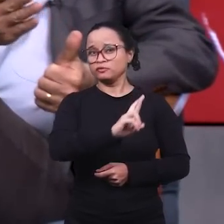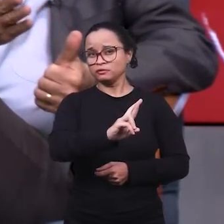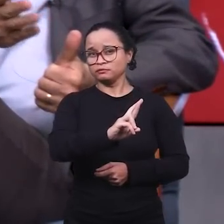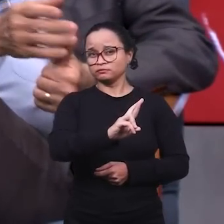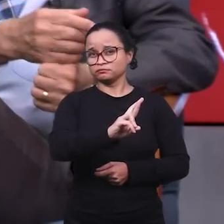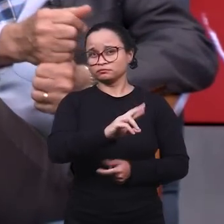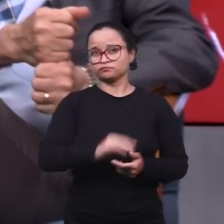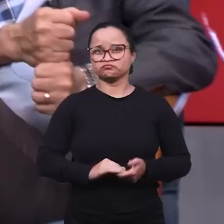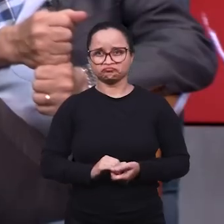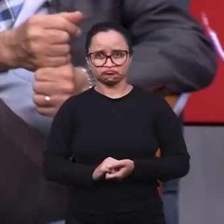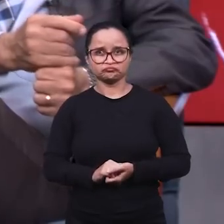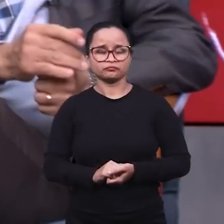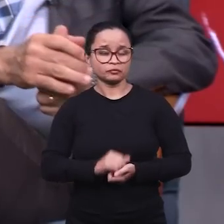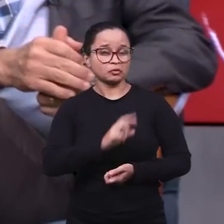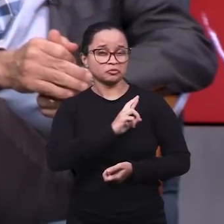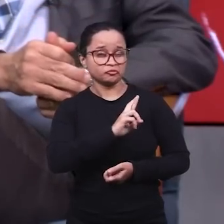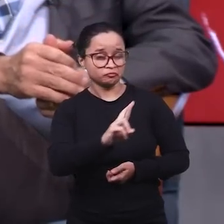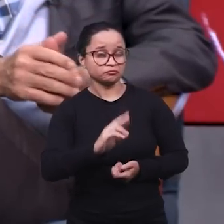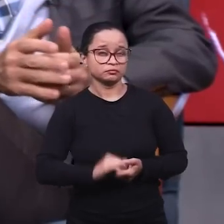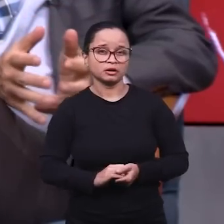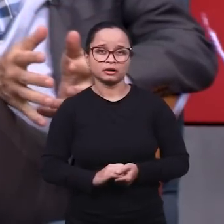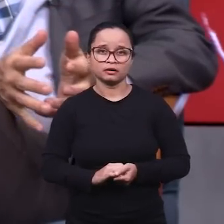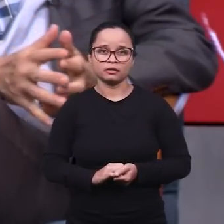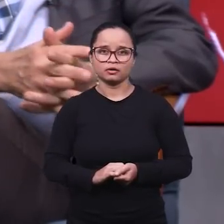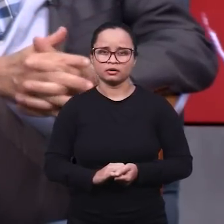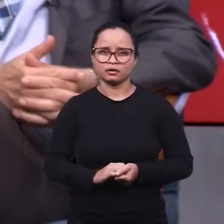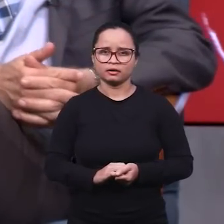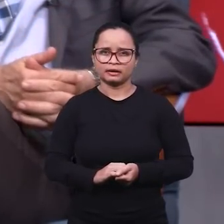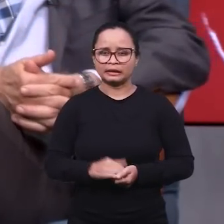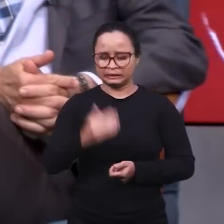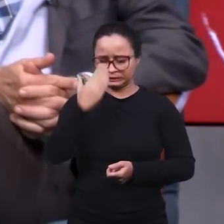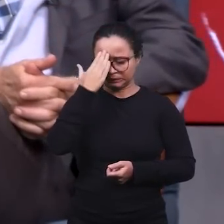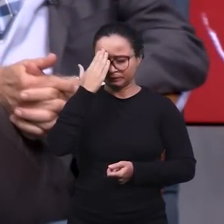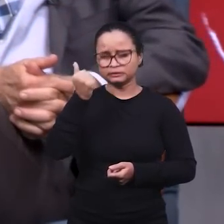um religioso muito convicto dos